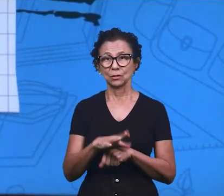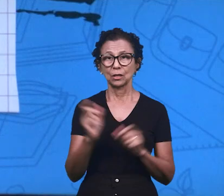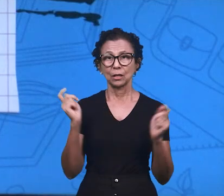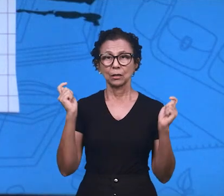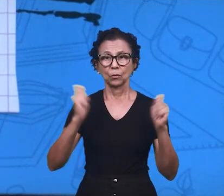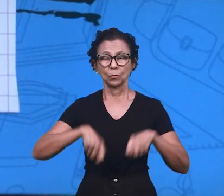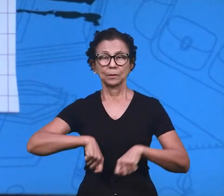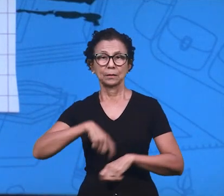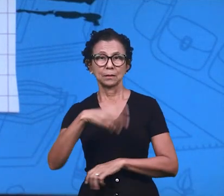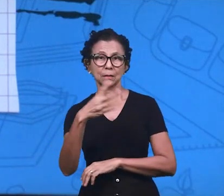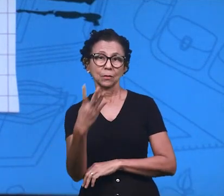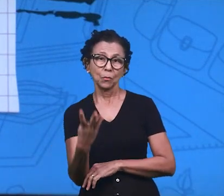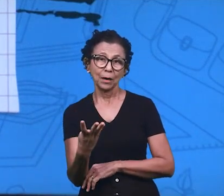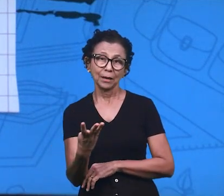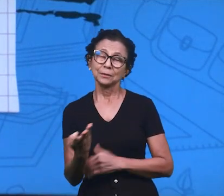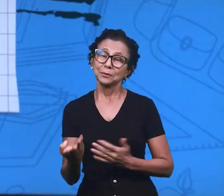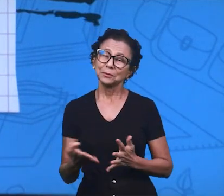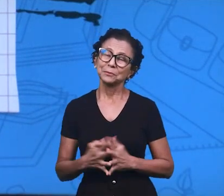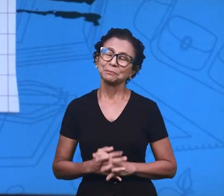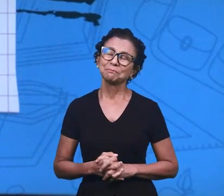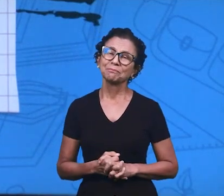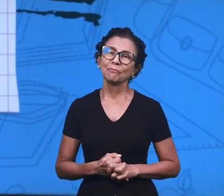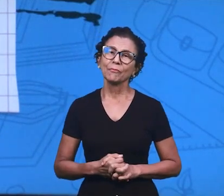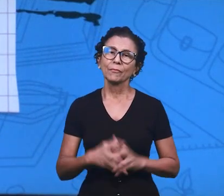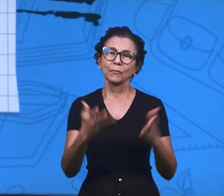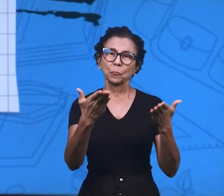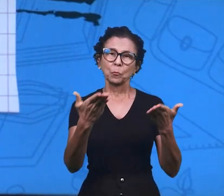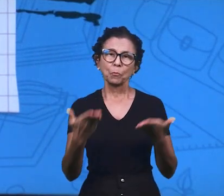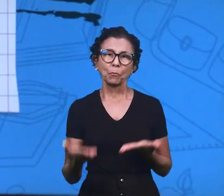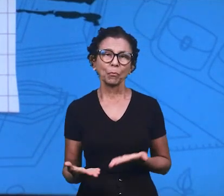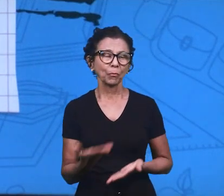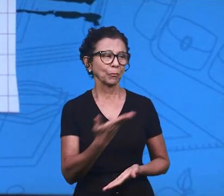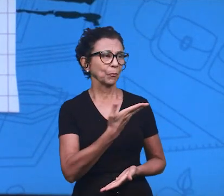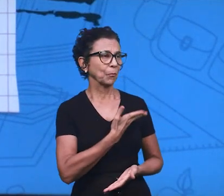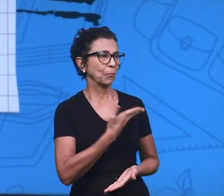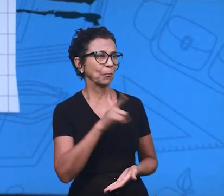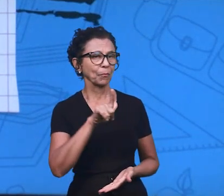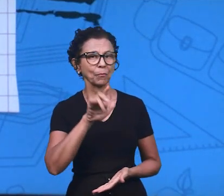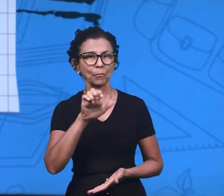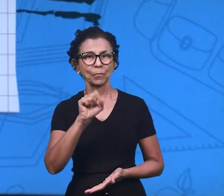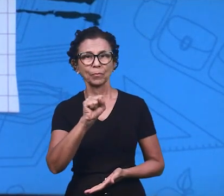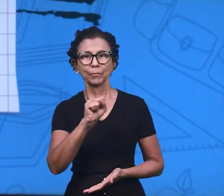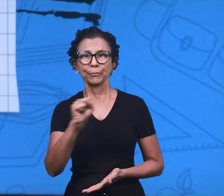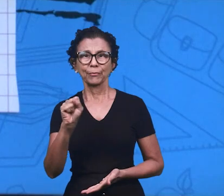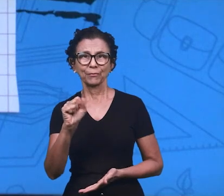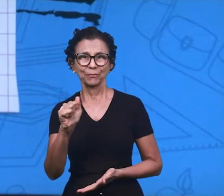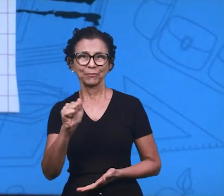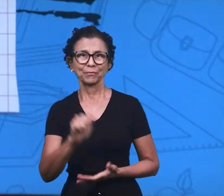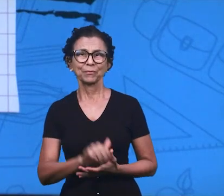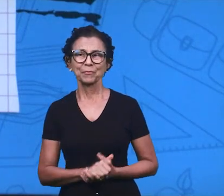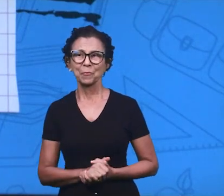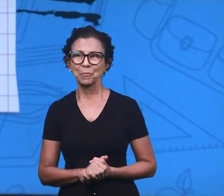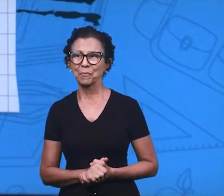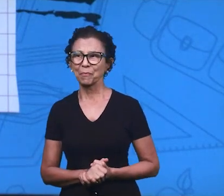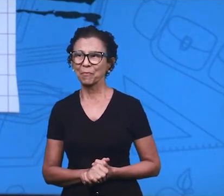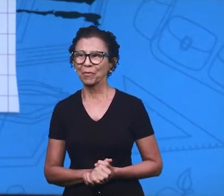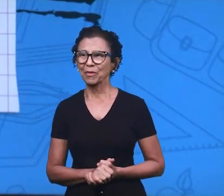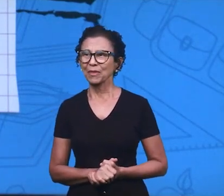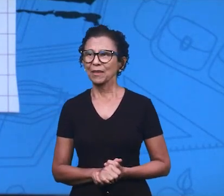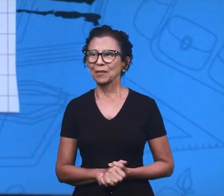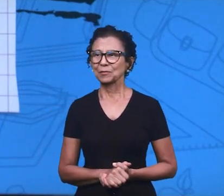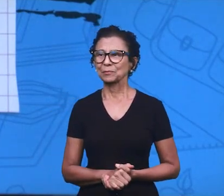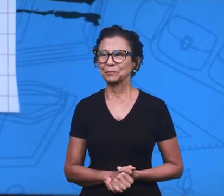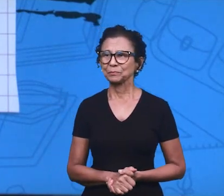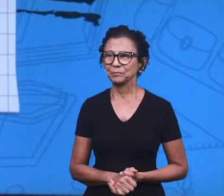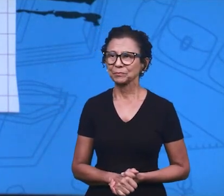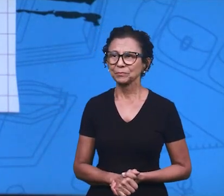ter contribuído de alguma forma e convido meu amigo Lessa para estar aqui conosco mais um pouquinho.